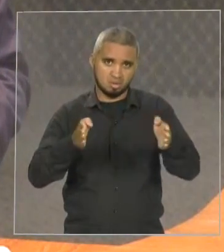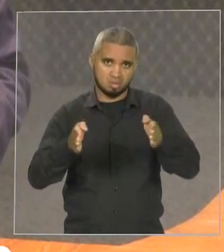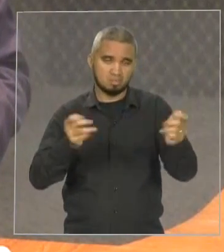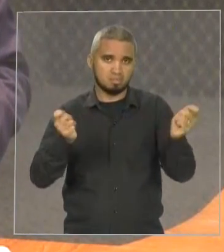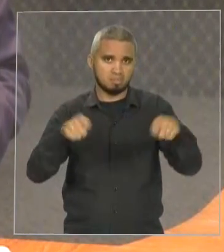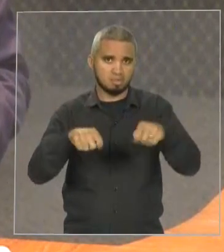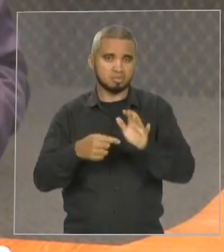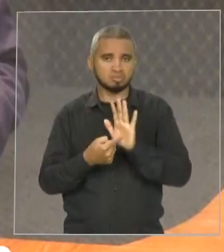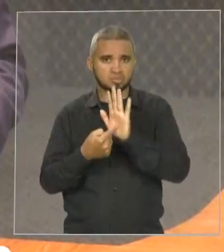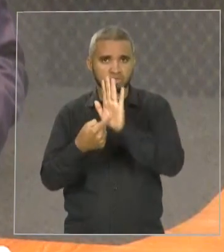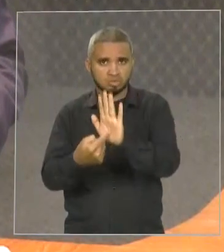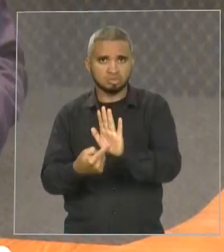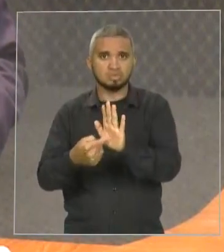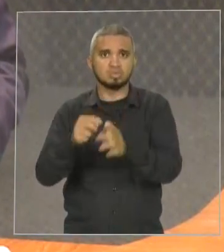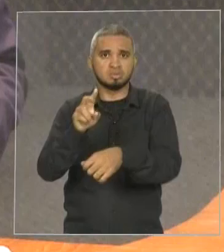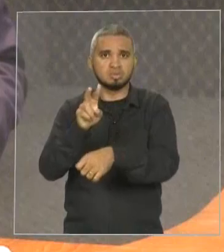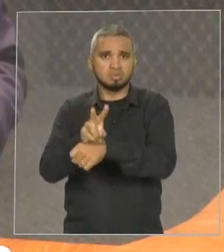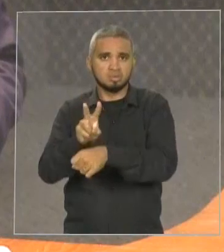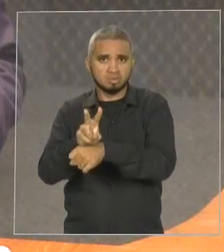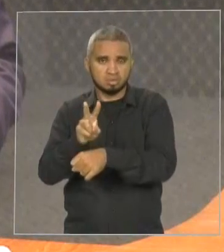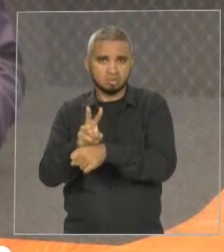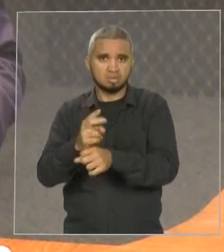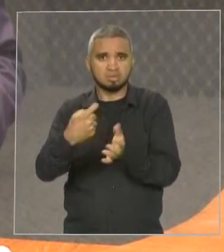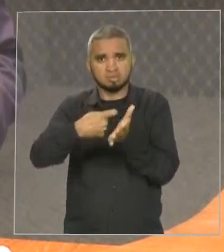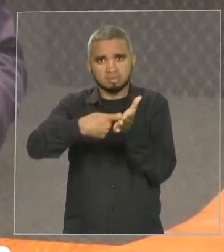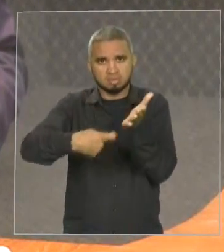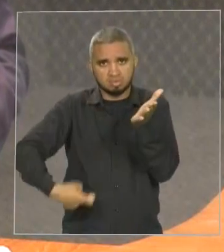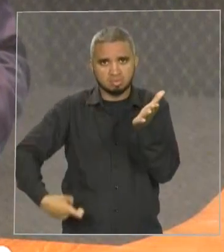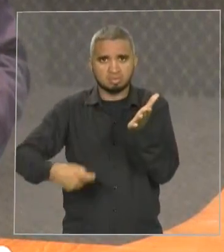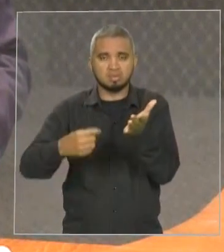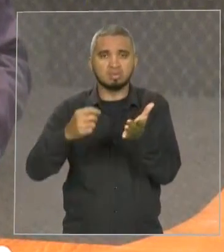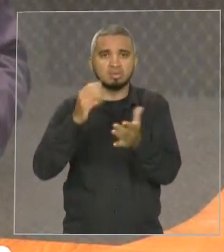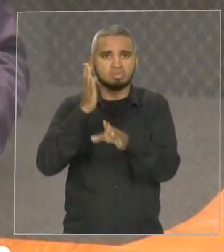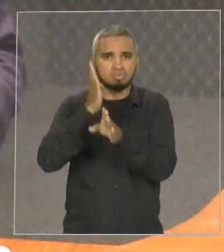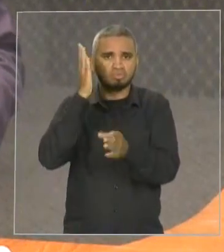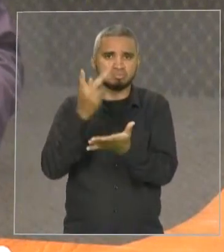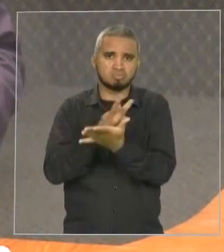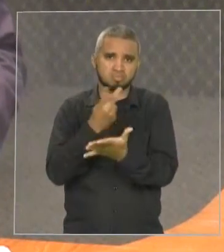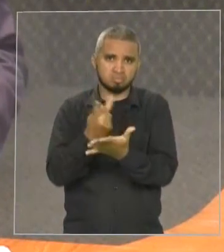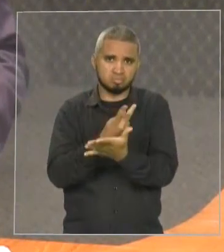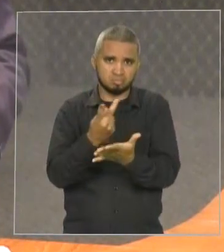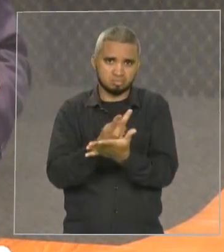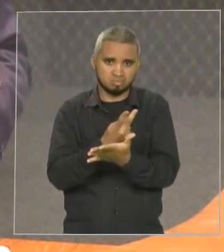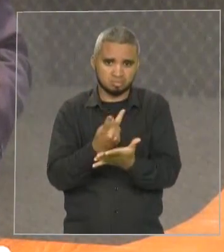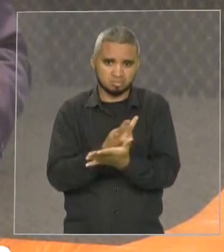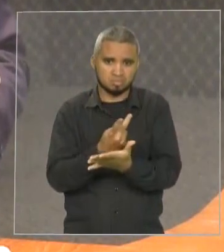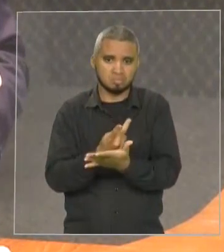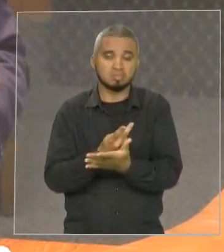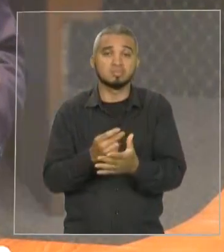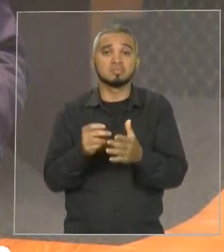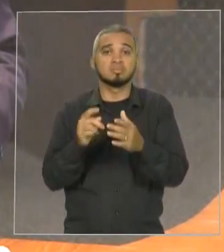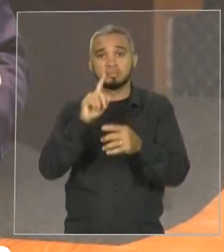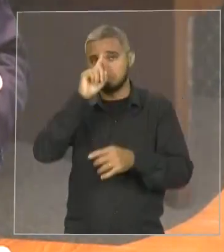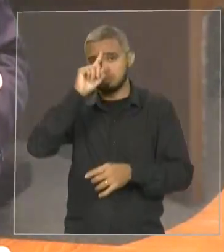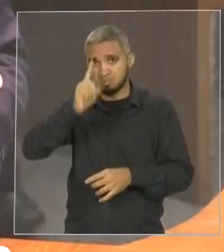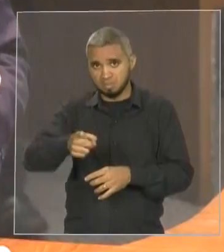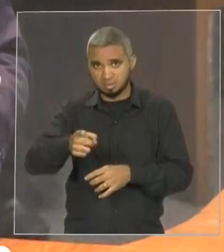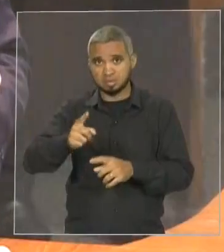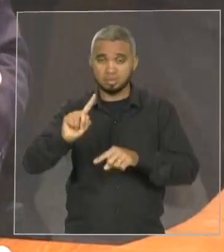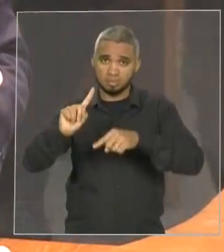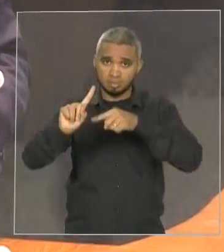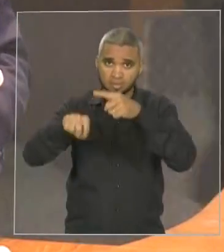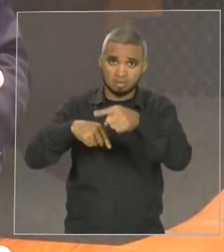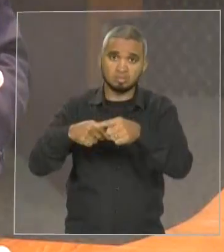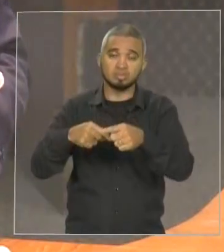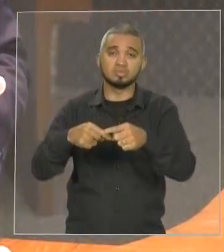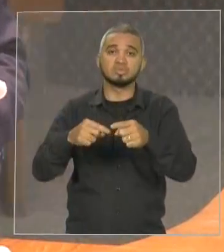contra as irregularidades descritas na representação. Pede que, após regular citação e defesa, sejam